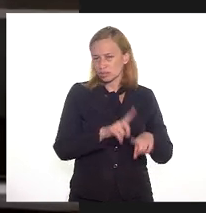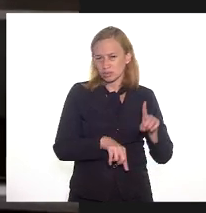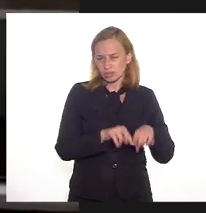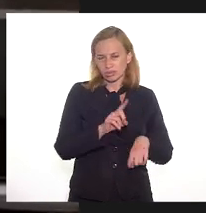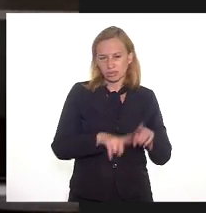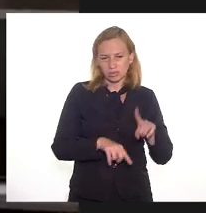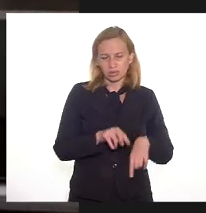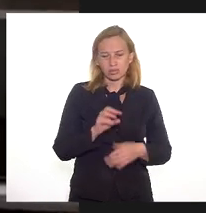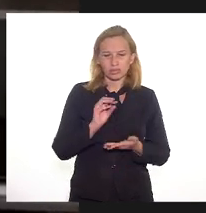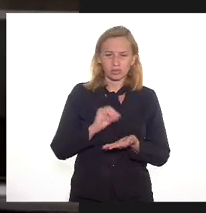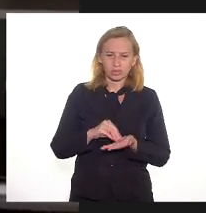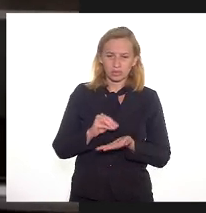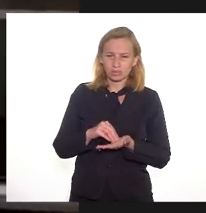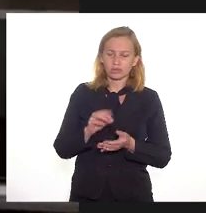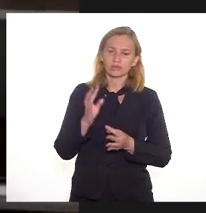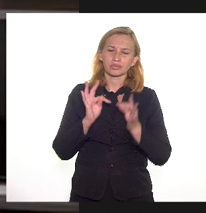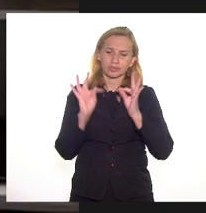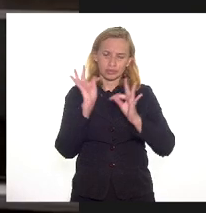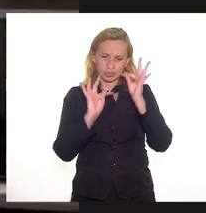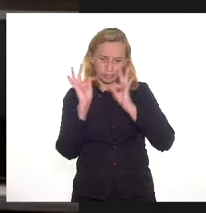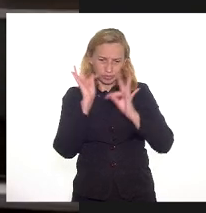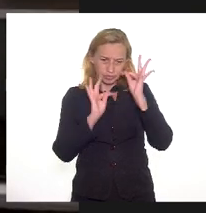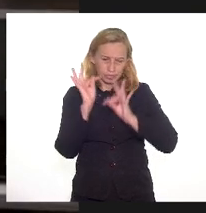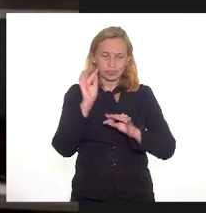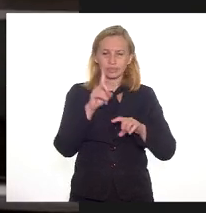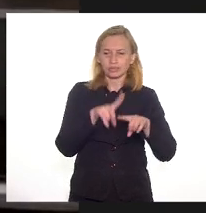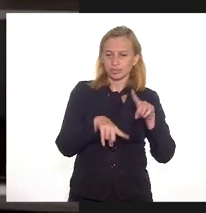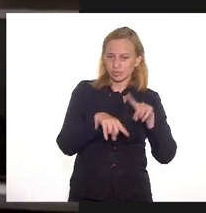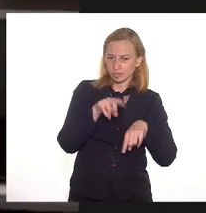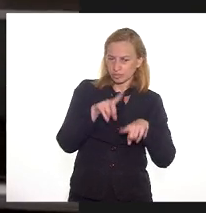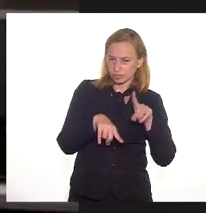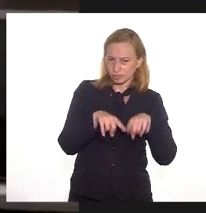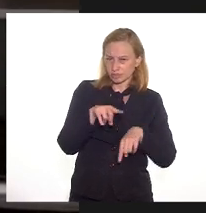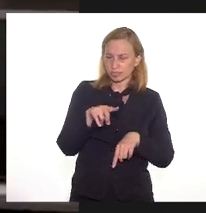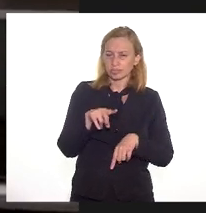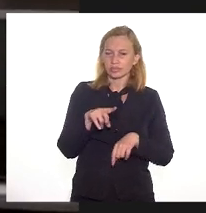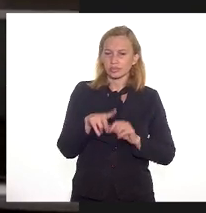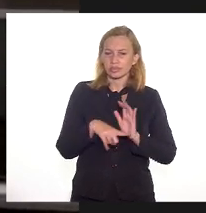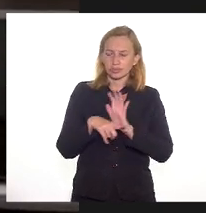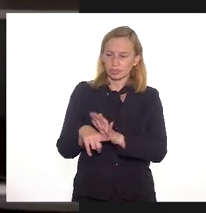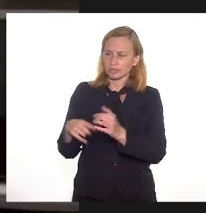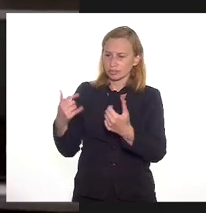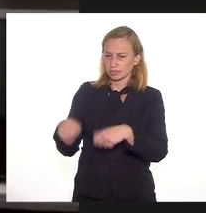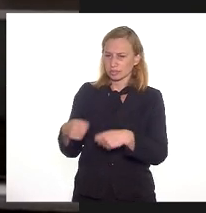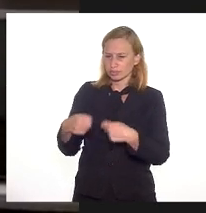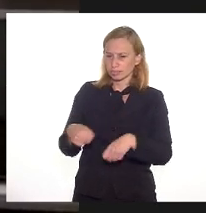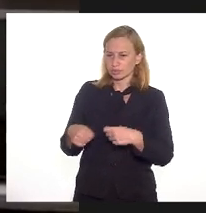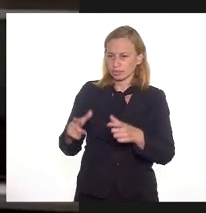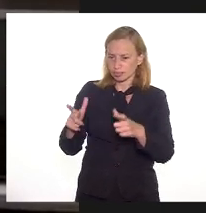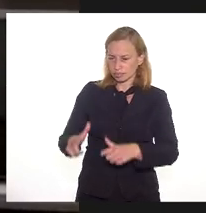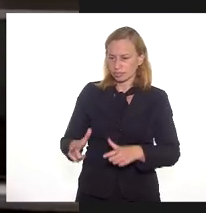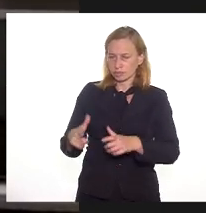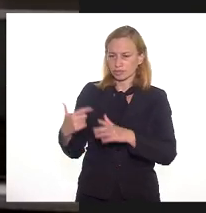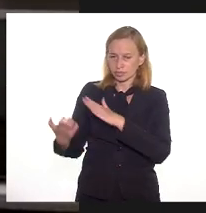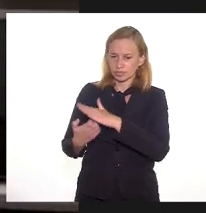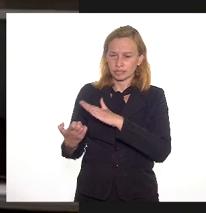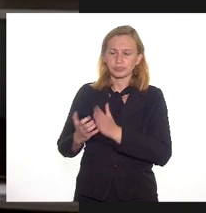seja pela falta mesmo de tecnologia e material, atender as necessidades, né, hoje da